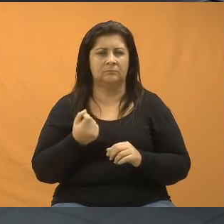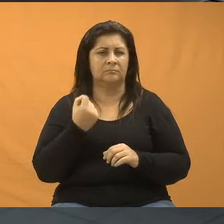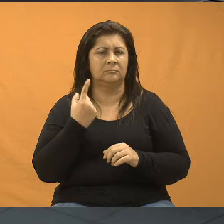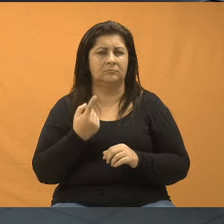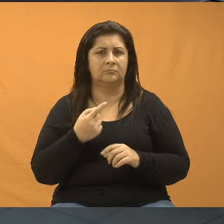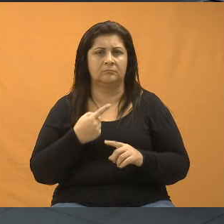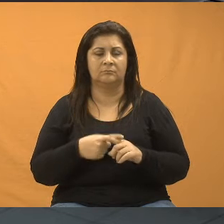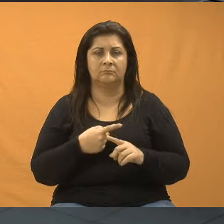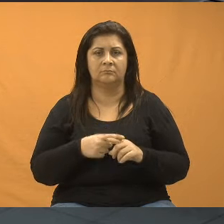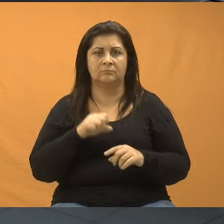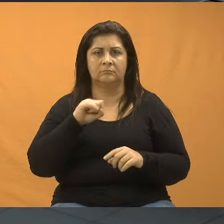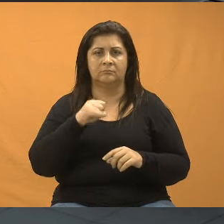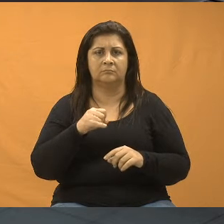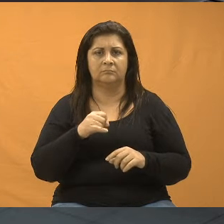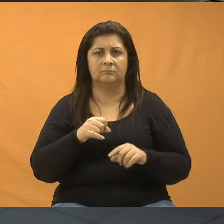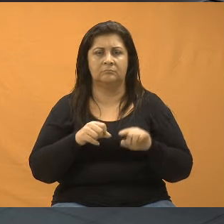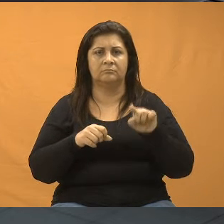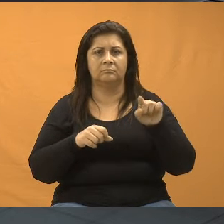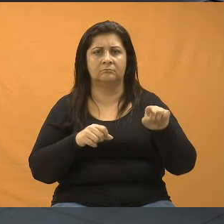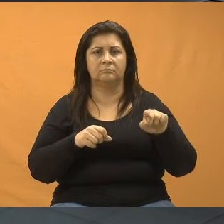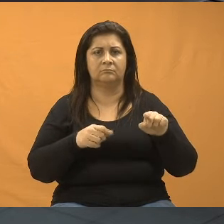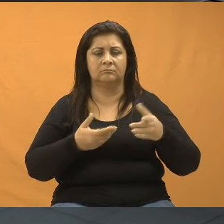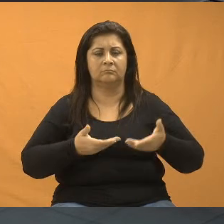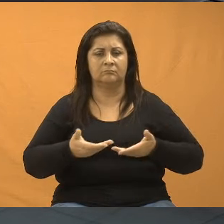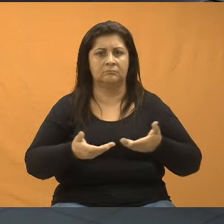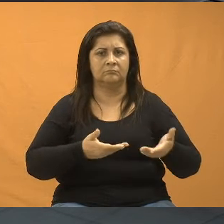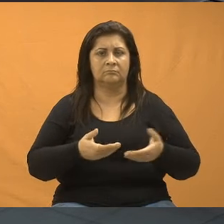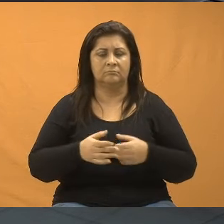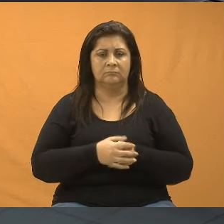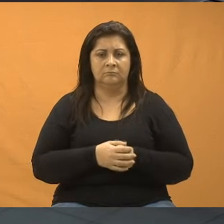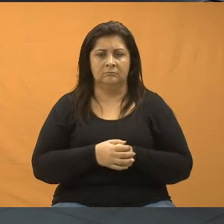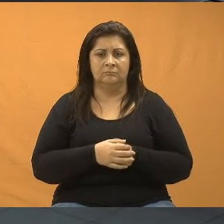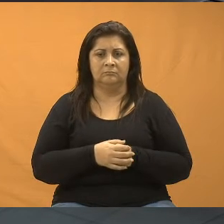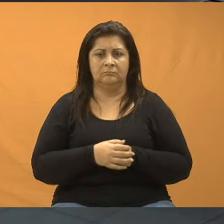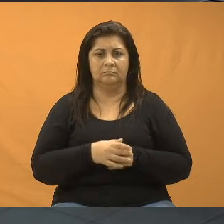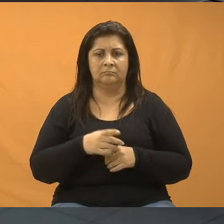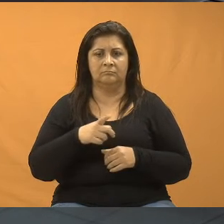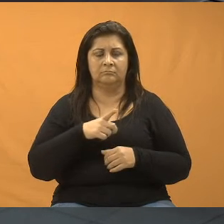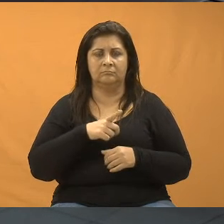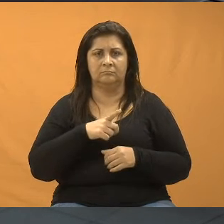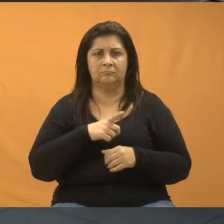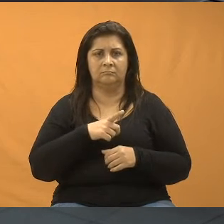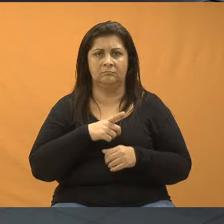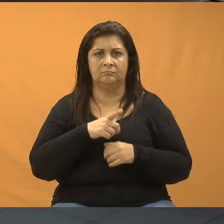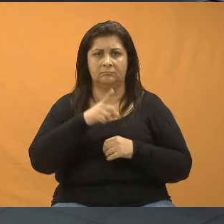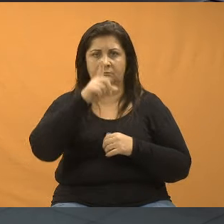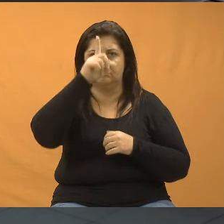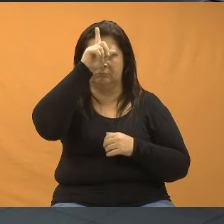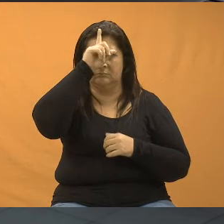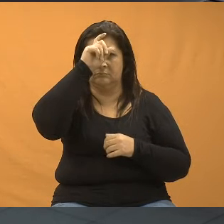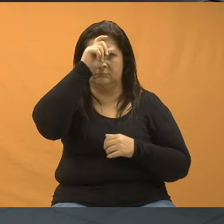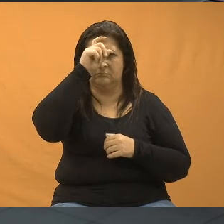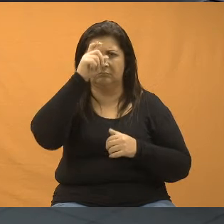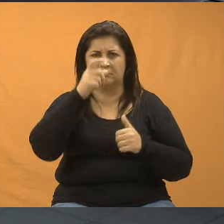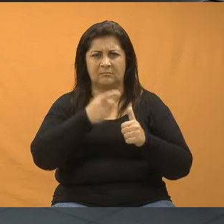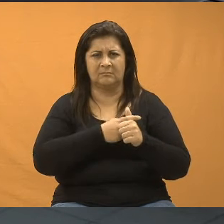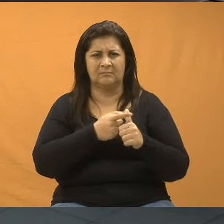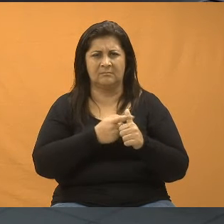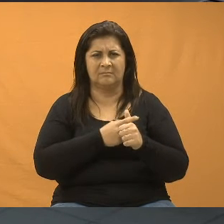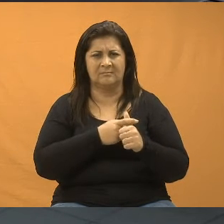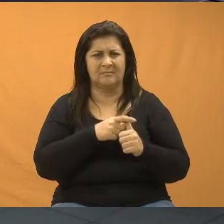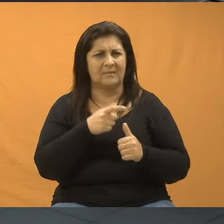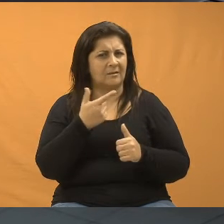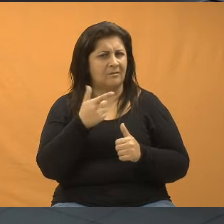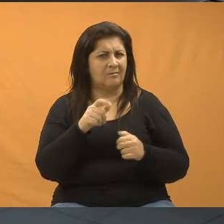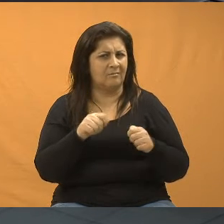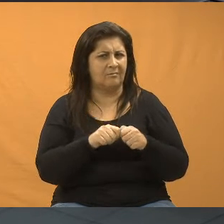você é um prestador de serviço, você tem uma entidade que fica te devendo 4 milhões de reais, você não entra com processo na justiça